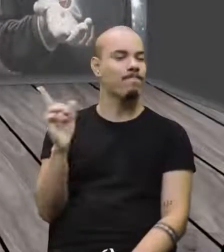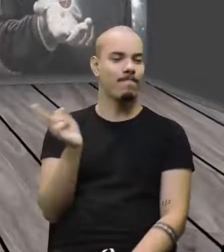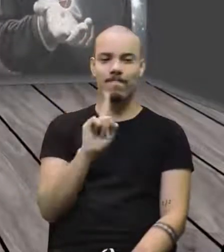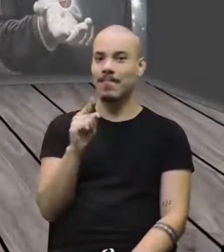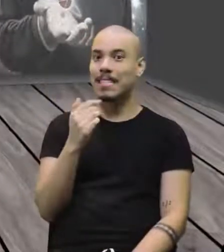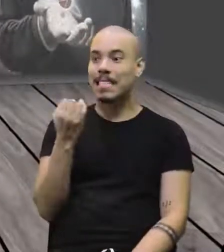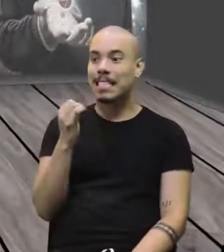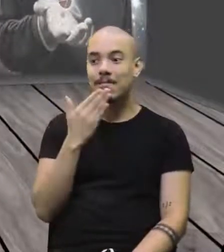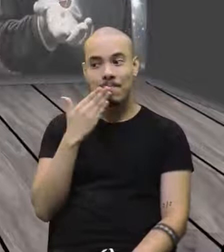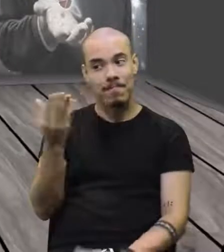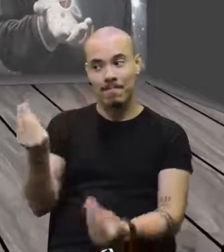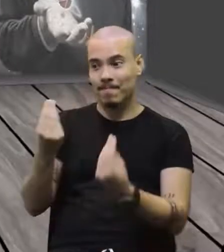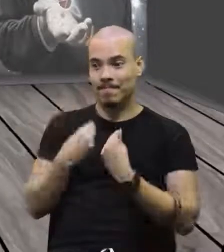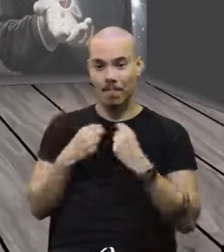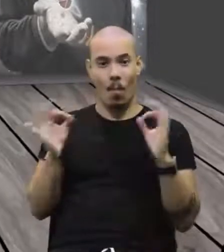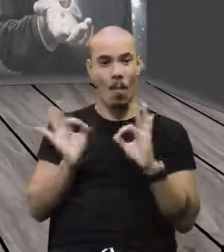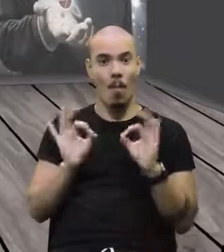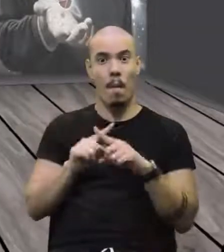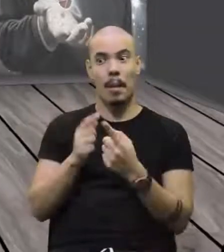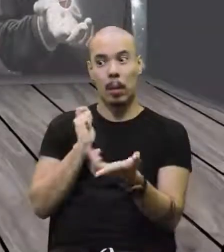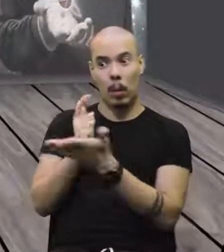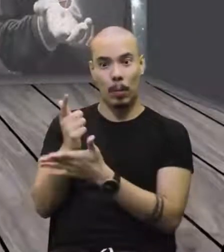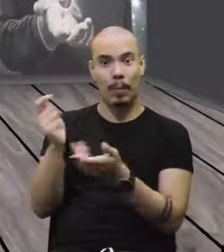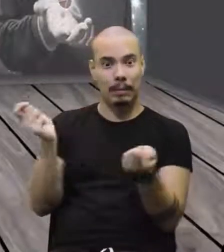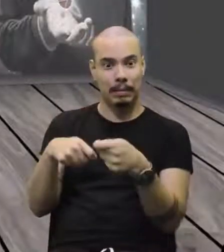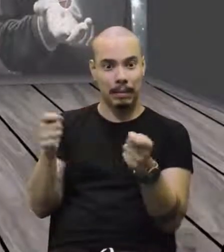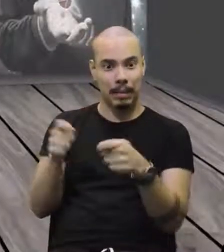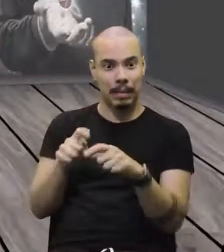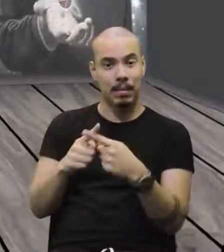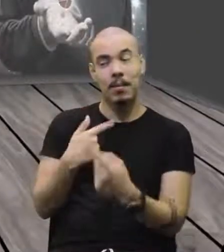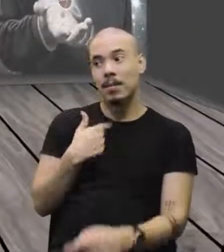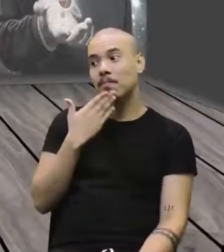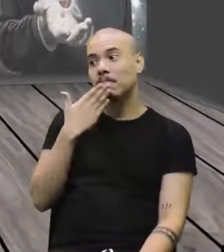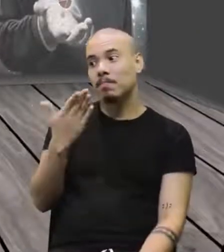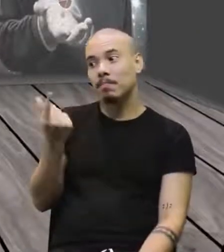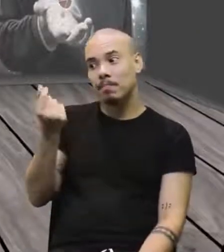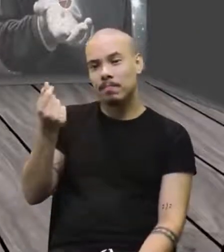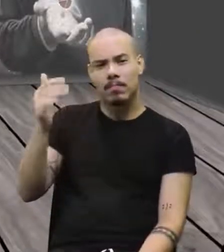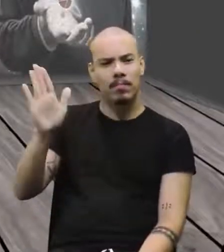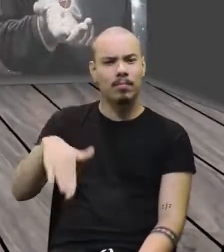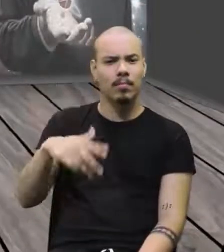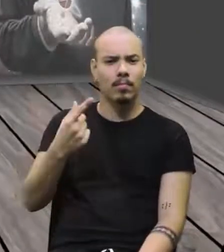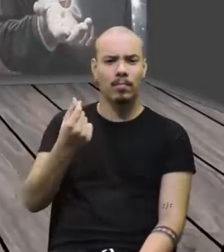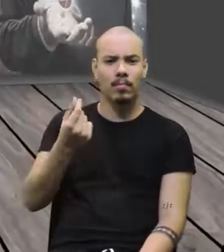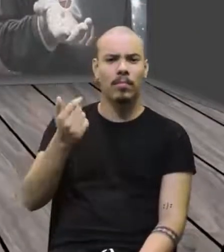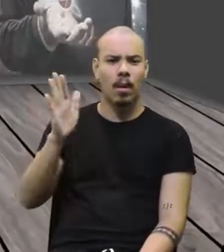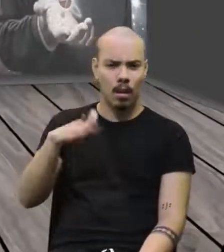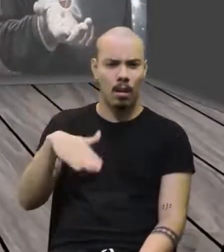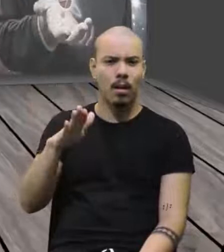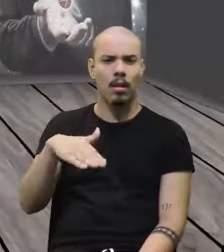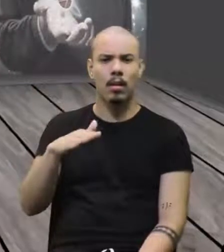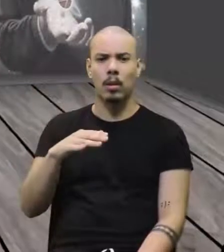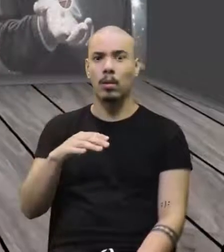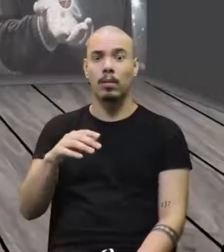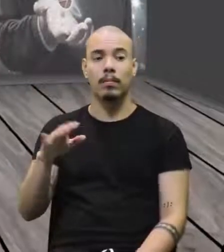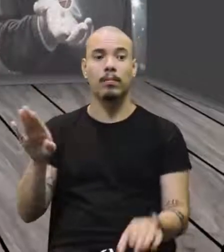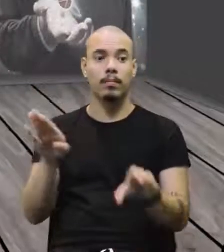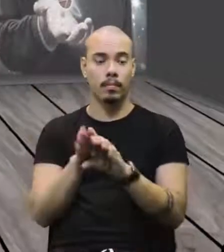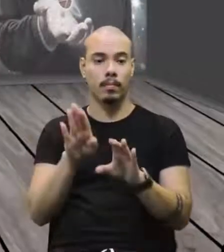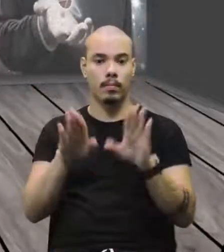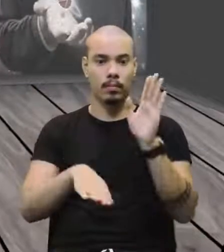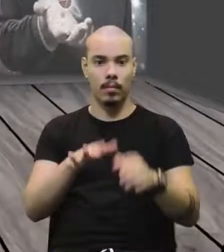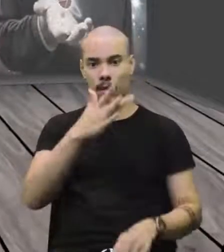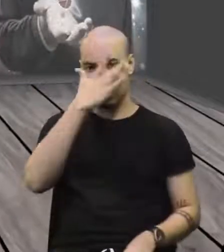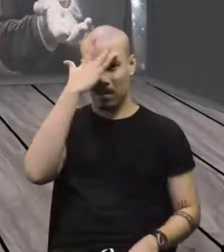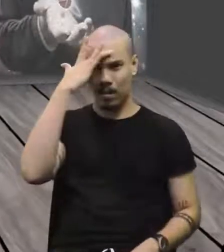arriscado o pessoal não querer te dar, mas brincadeira, gente. Mas você faz o pedido. Bem barato, muito barato. E o incrível é que, às vezes a pessoa